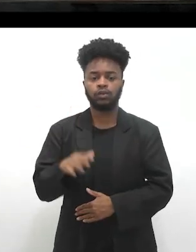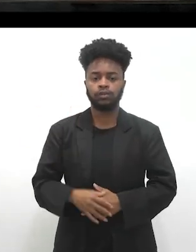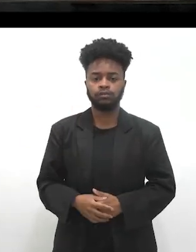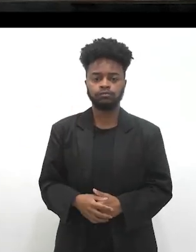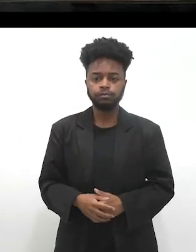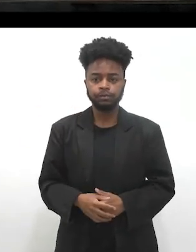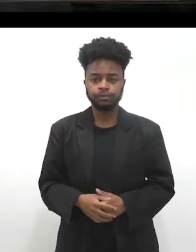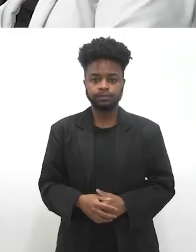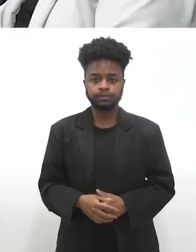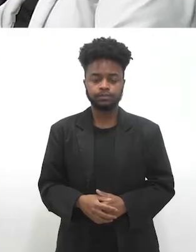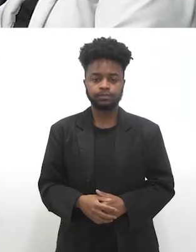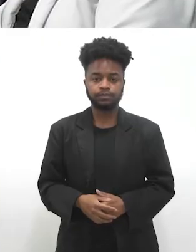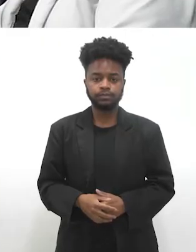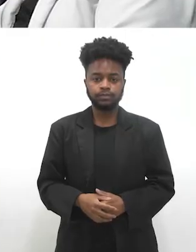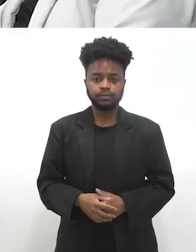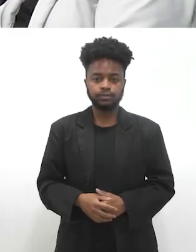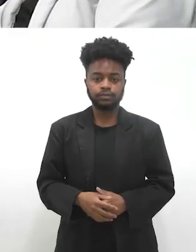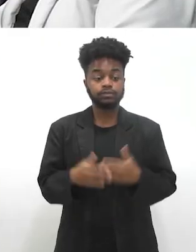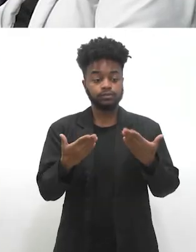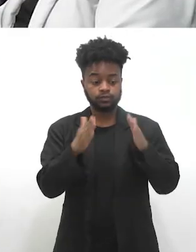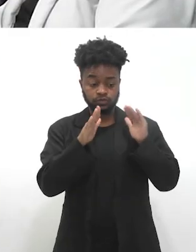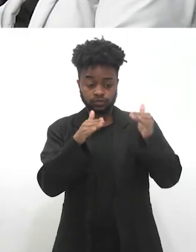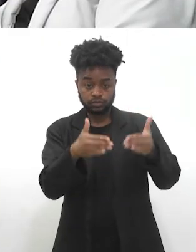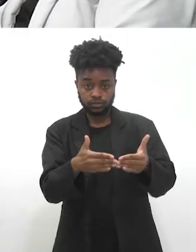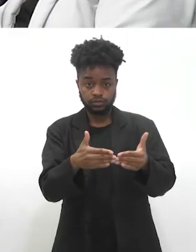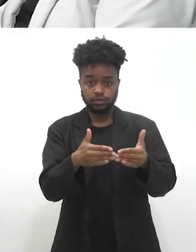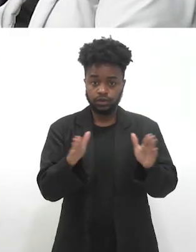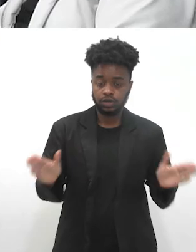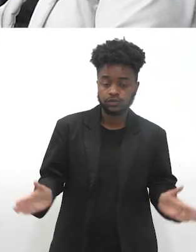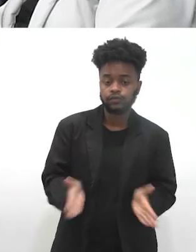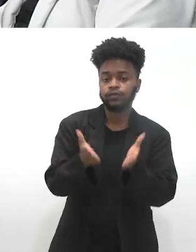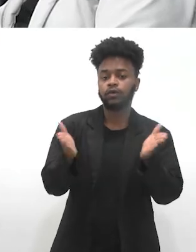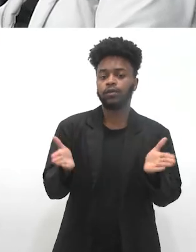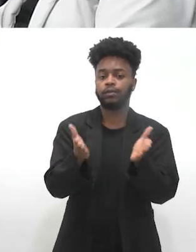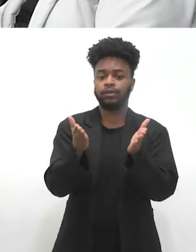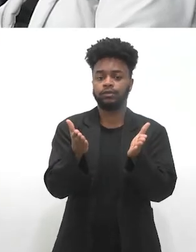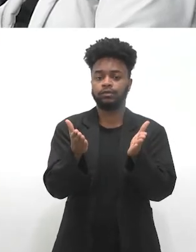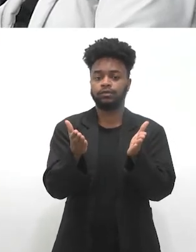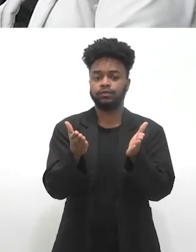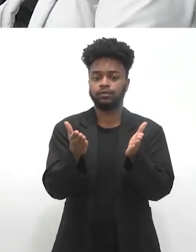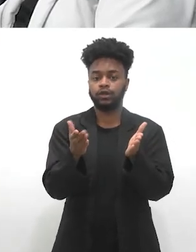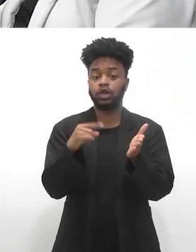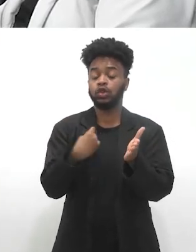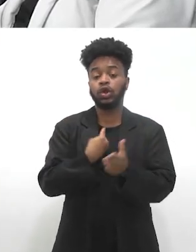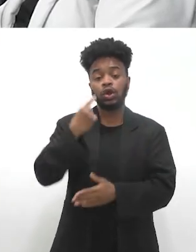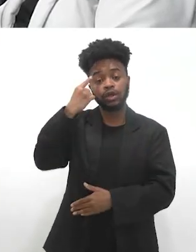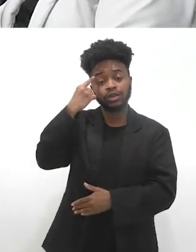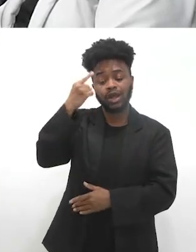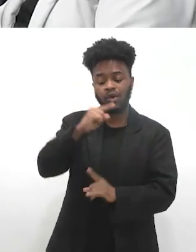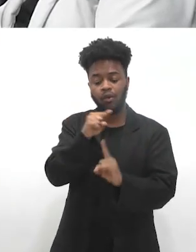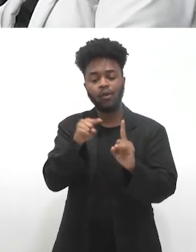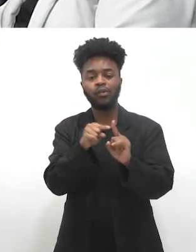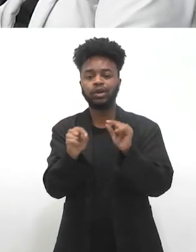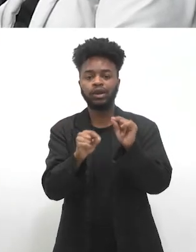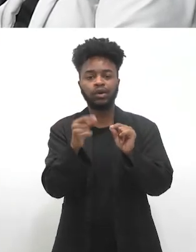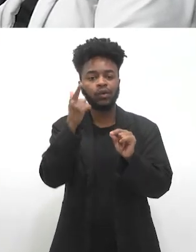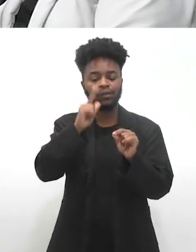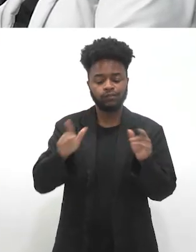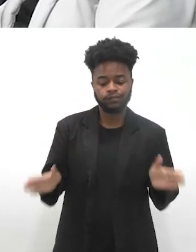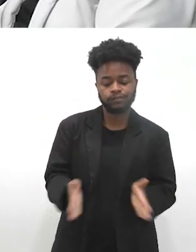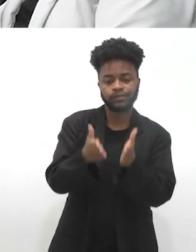federais aqui no Rio? O fórum, na verdade, ele fomenta, a ideia é que a gente fomente